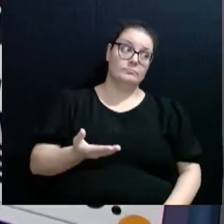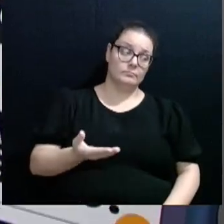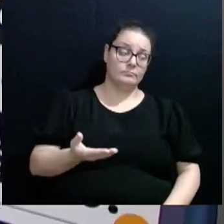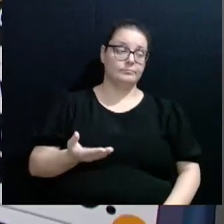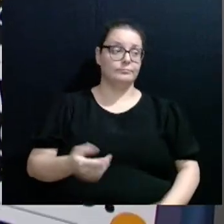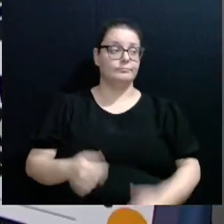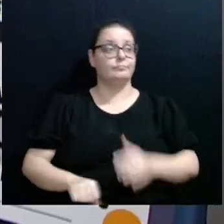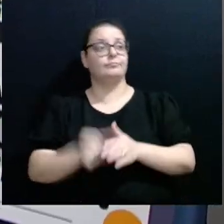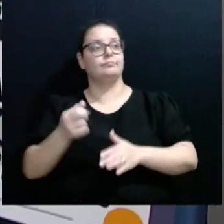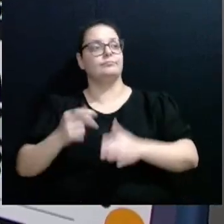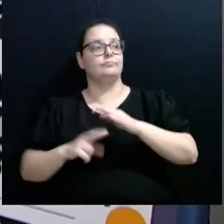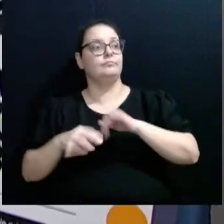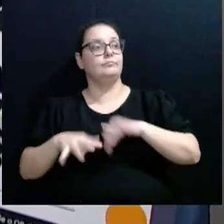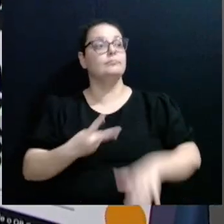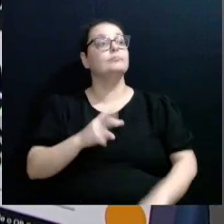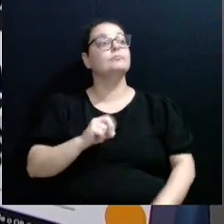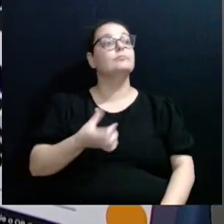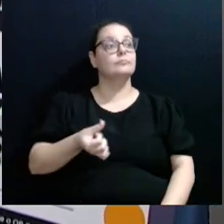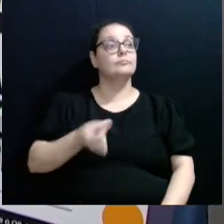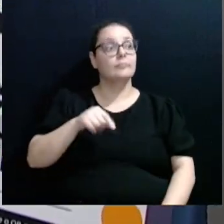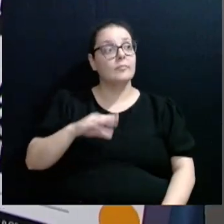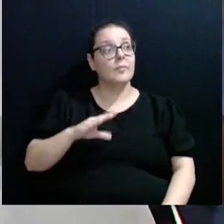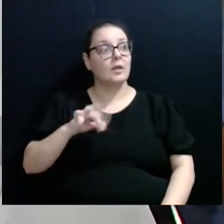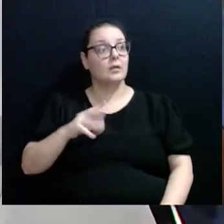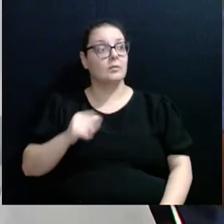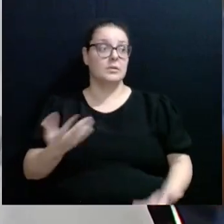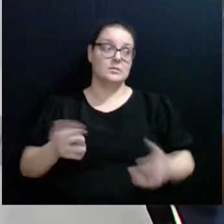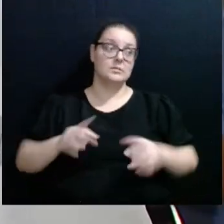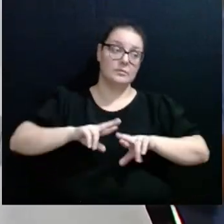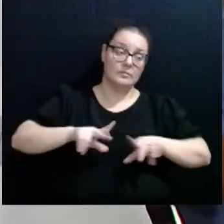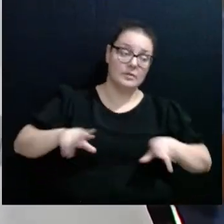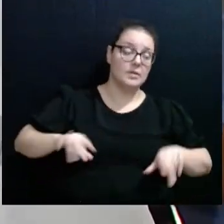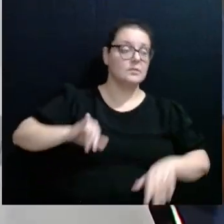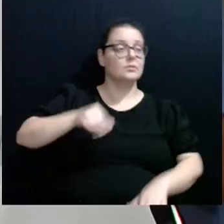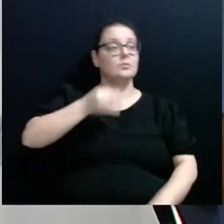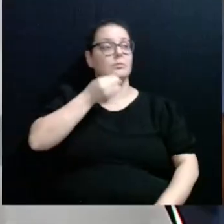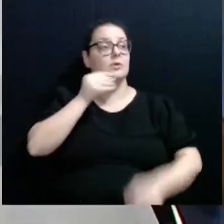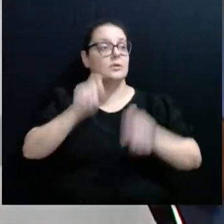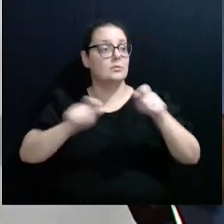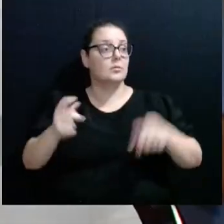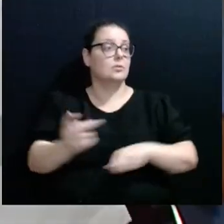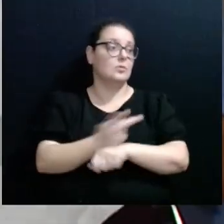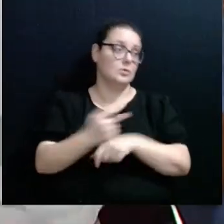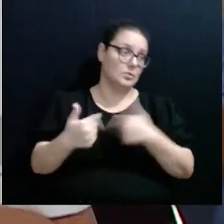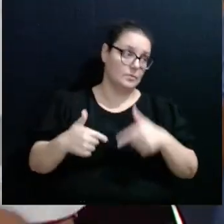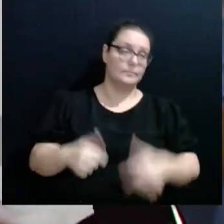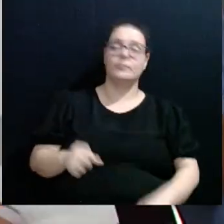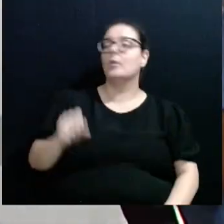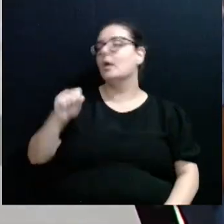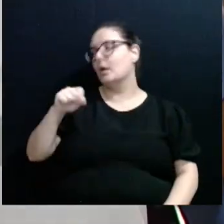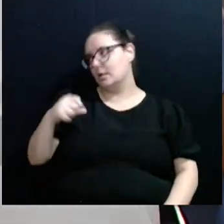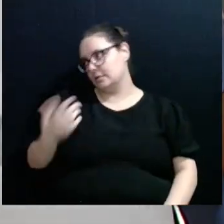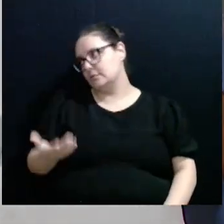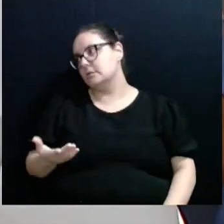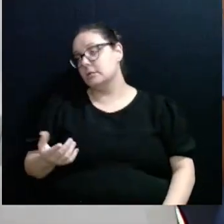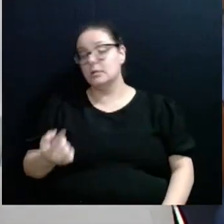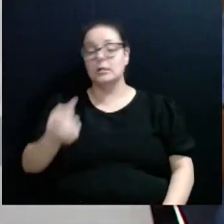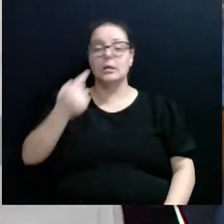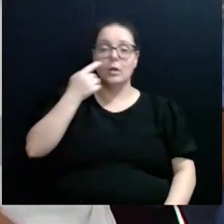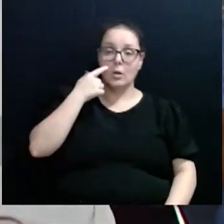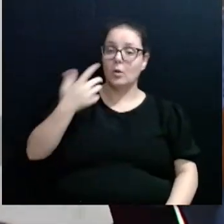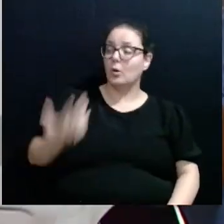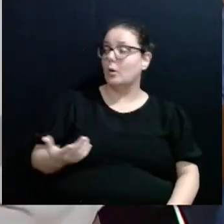2026, né, Camila? É dar oportunidades para essas pessoas que estão procurando emprego, né? É isso mesmo. Olha, o feirão,